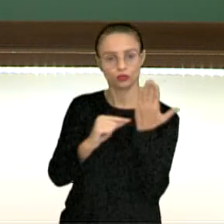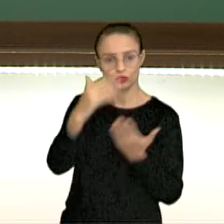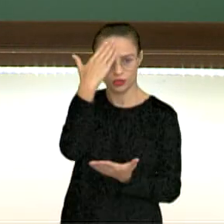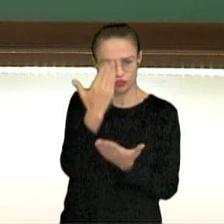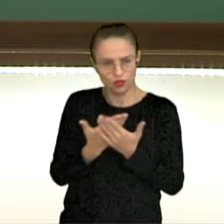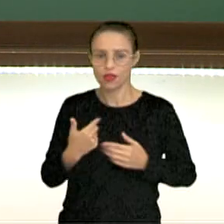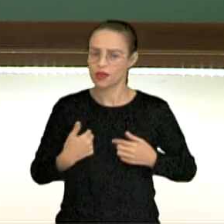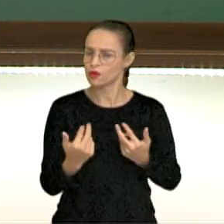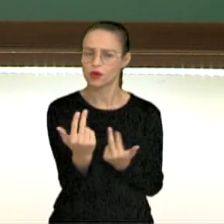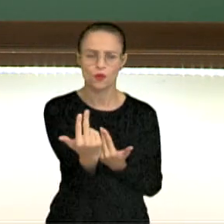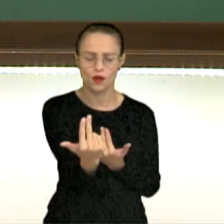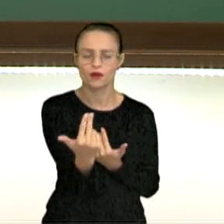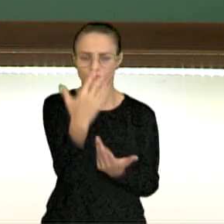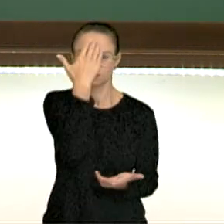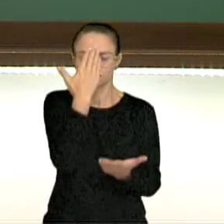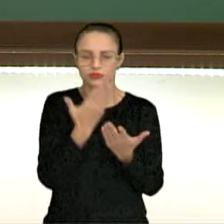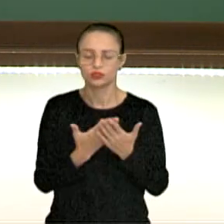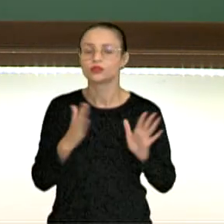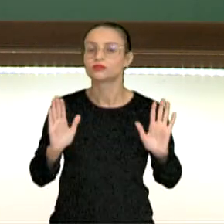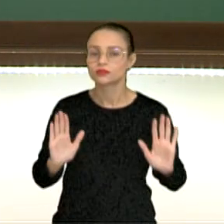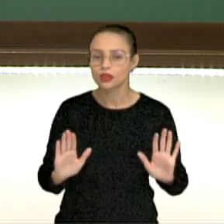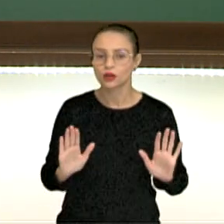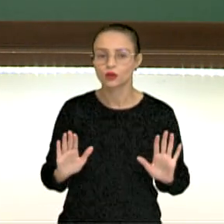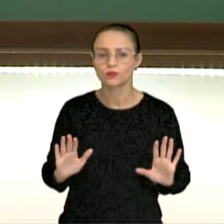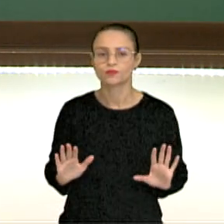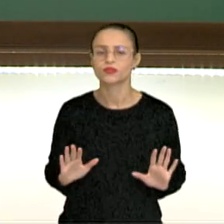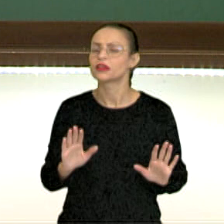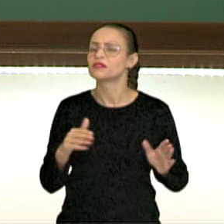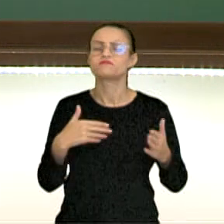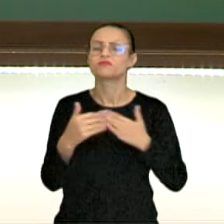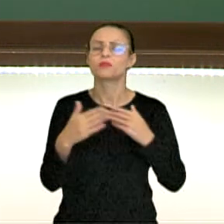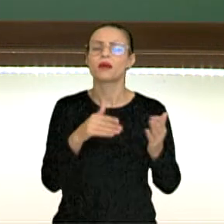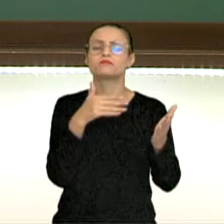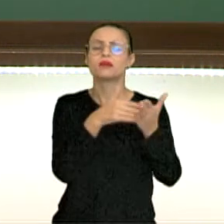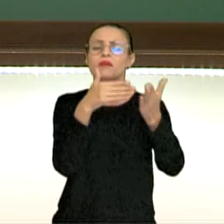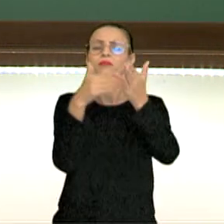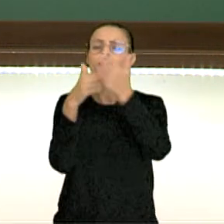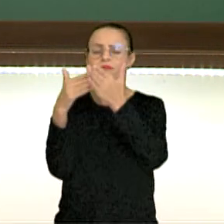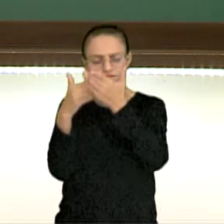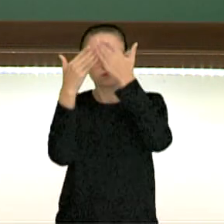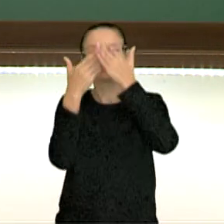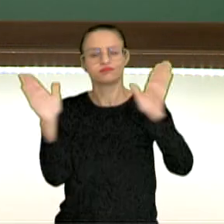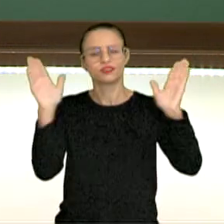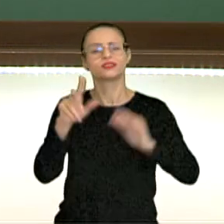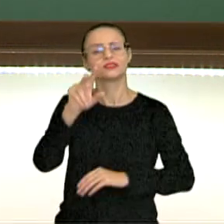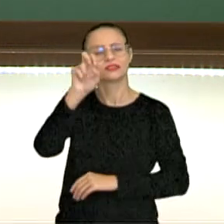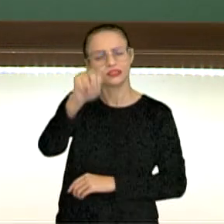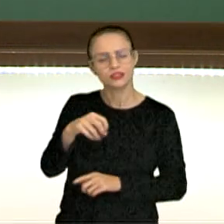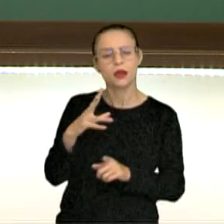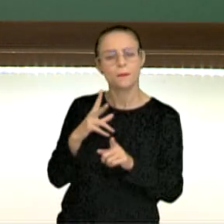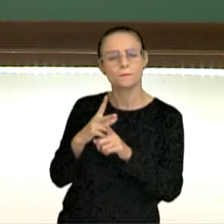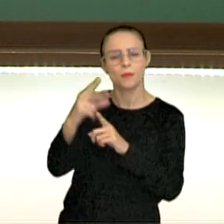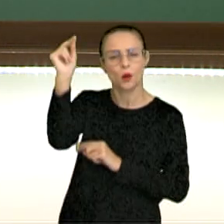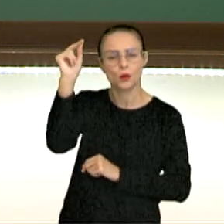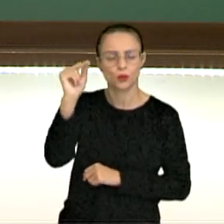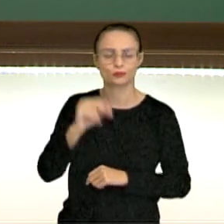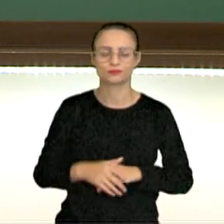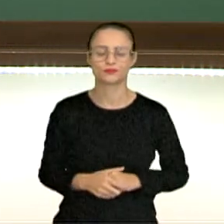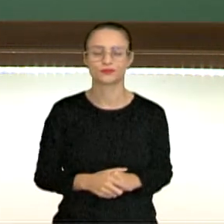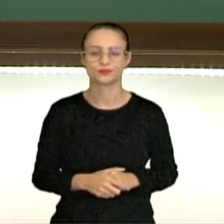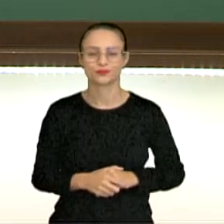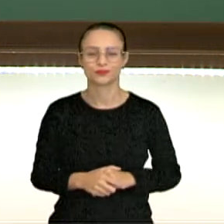também acredito. Então, enfrente todos os seus obstáculos que você terá sucesso. Essa é uma ótima visão.